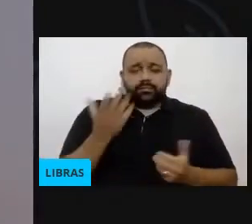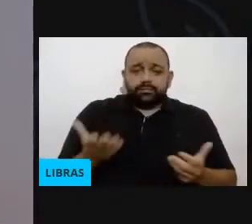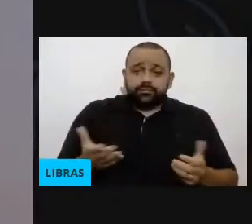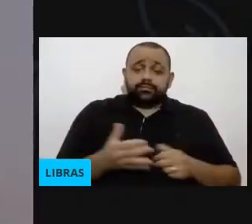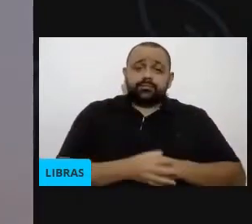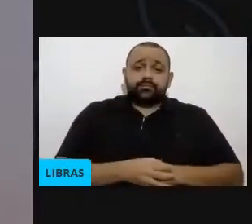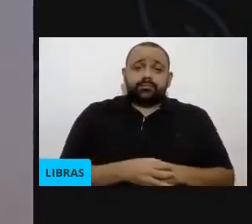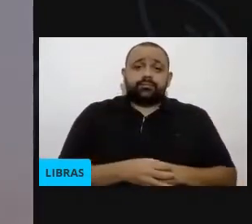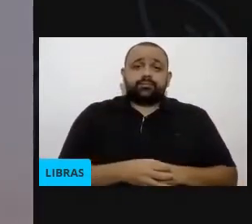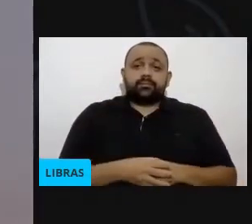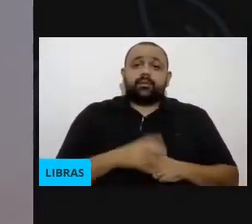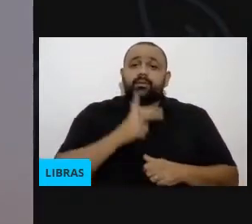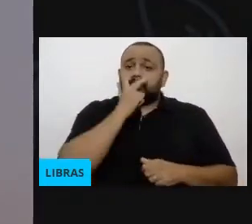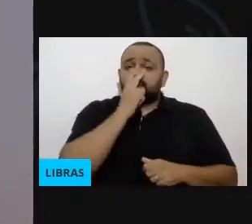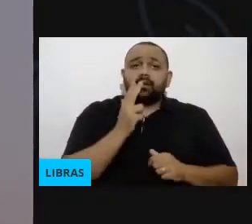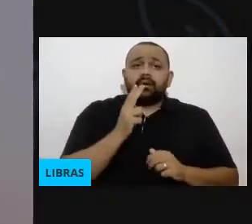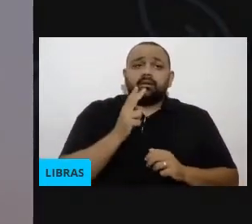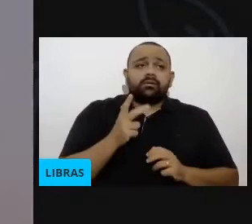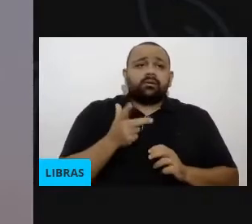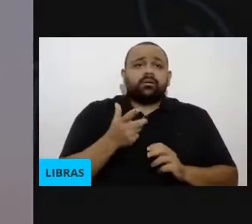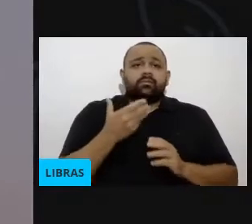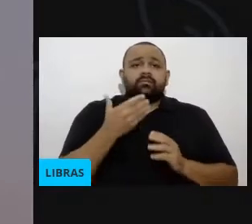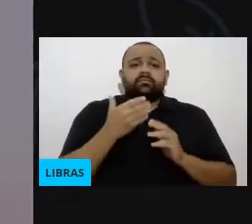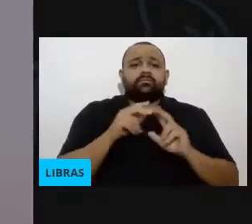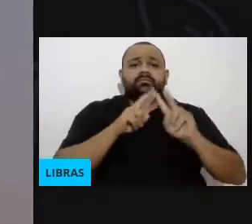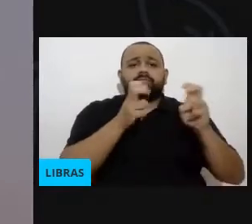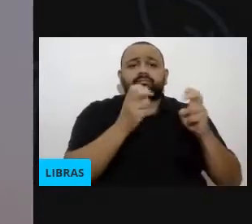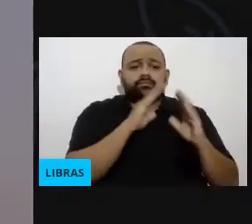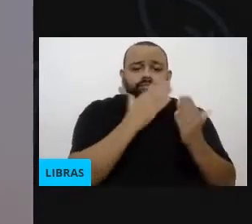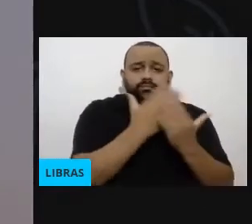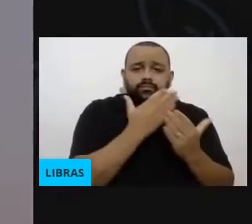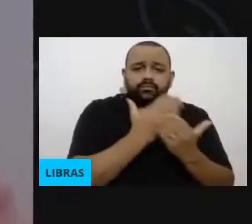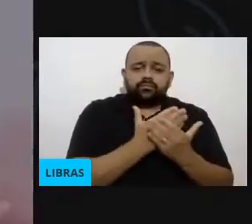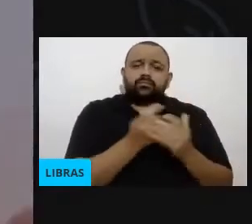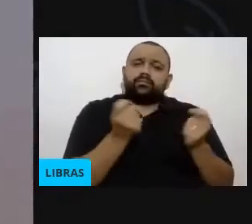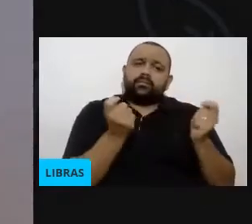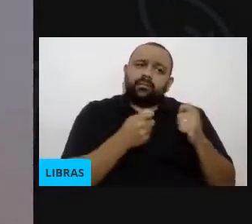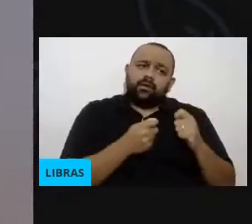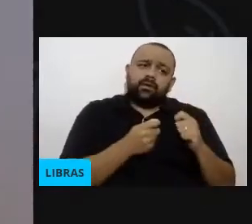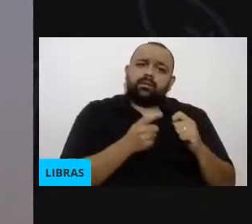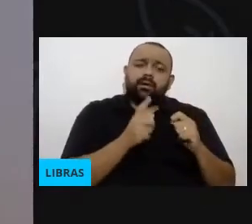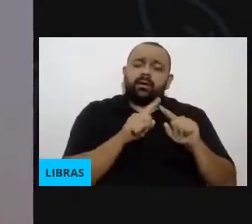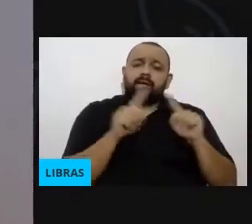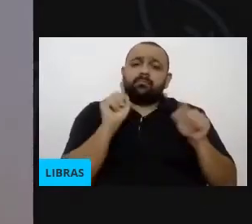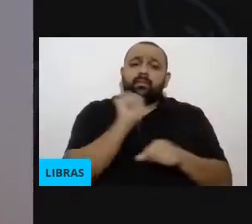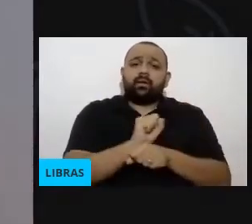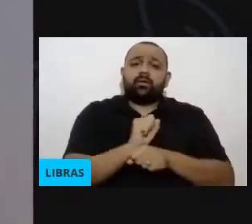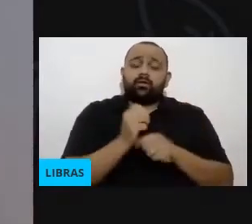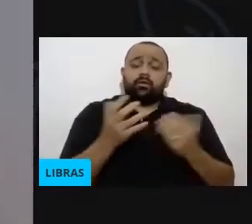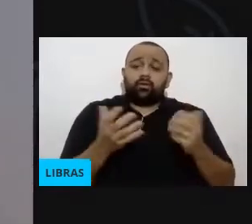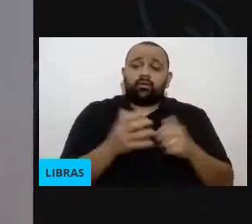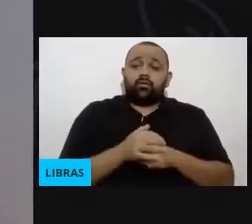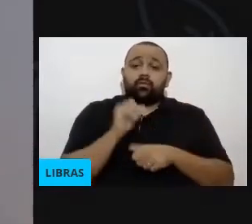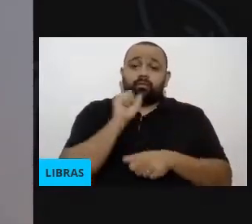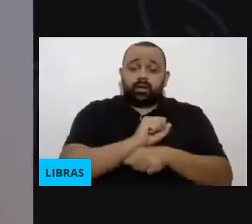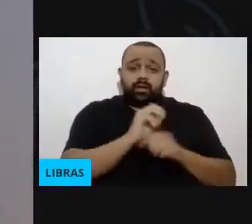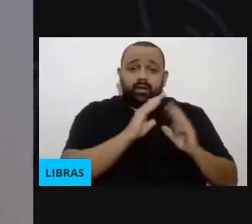né? Para a escola, super questionável isso, mas parou, né? Para-se a